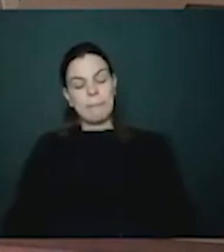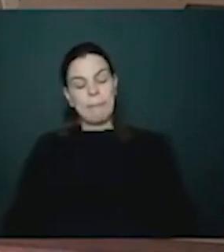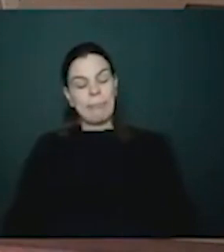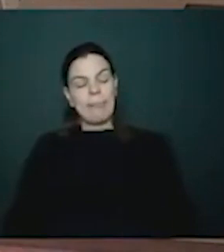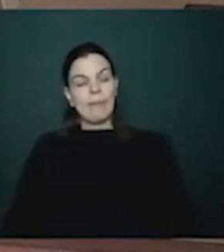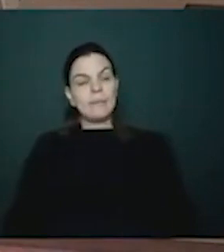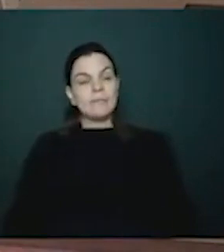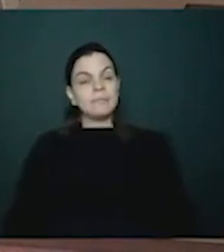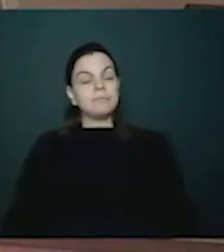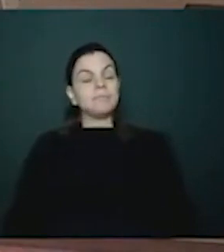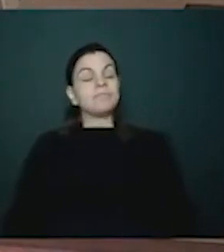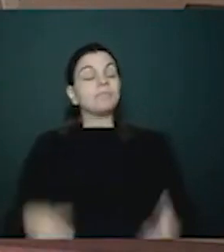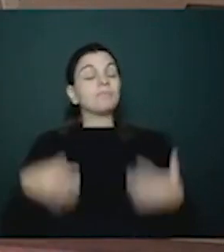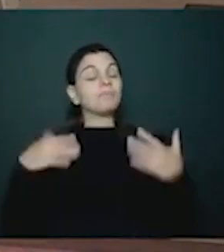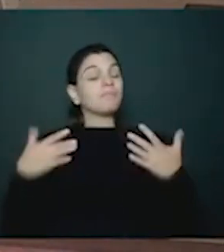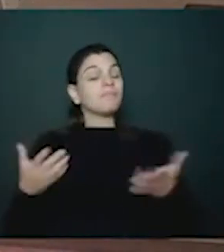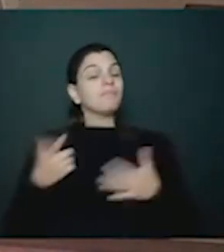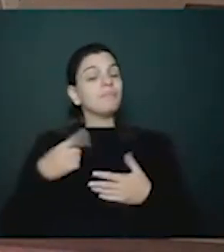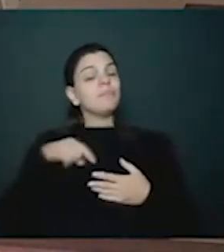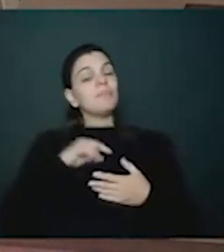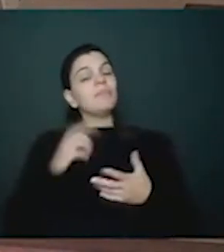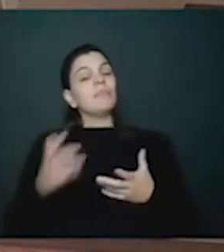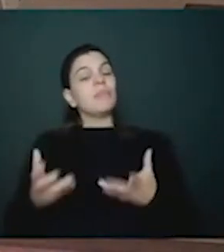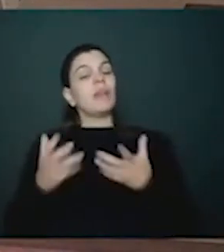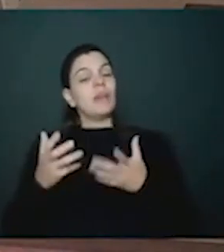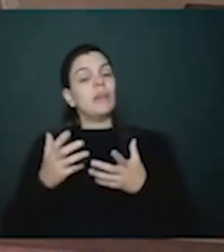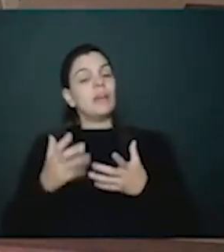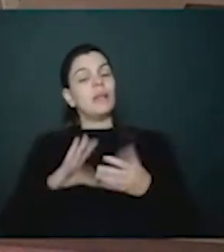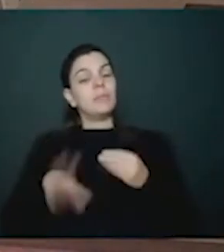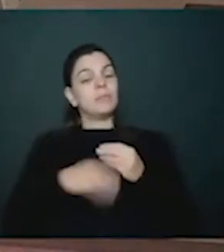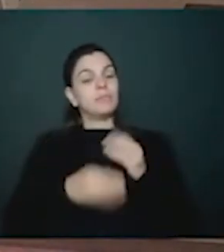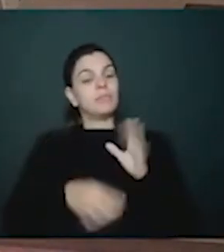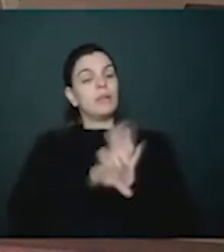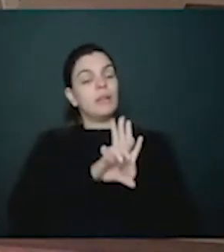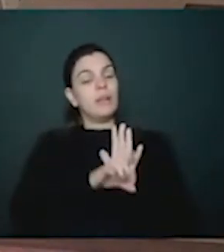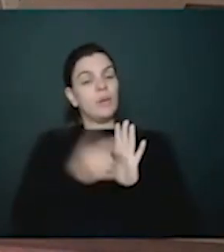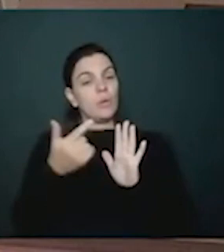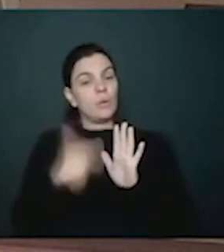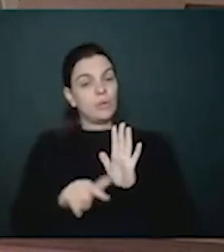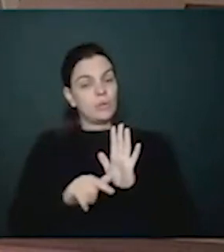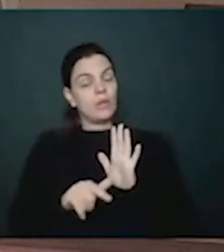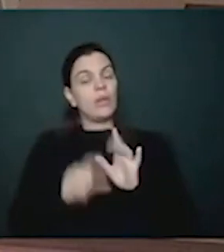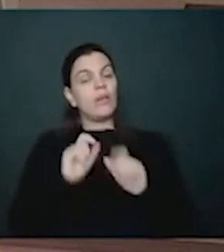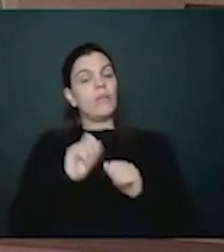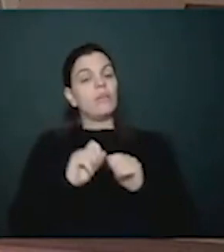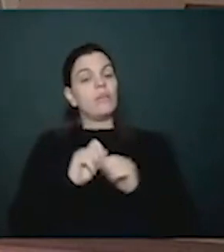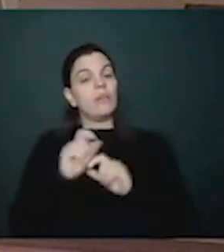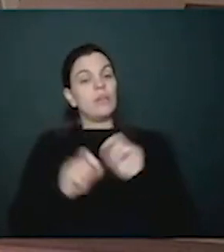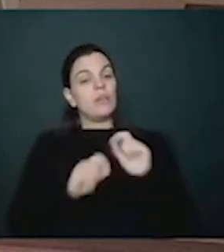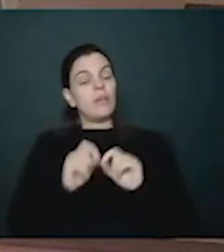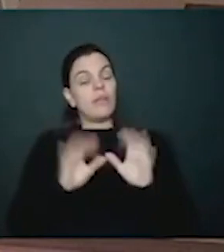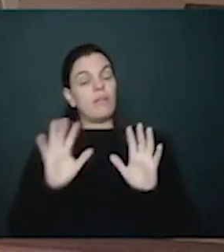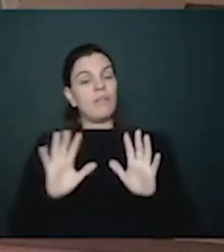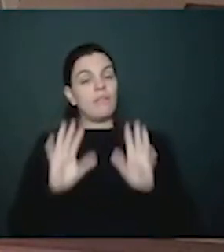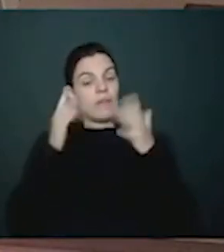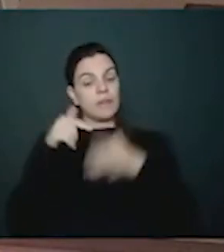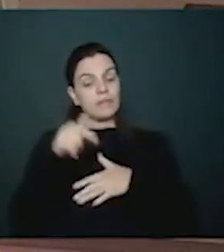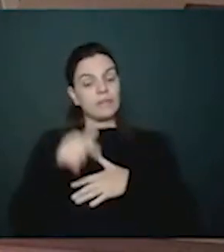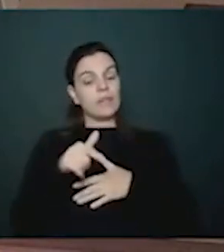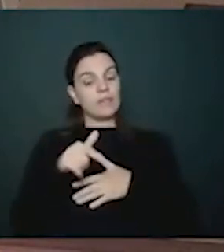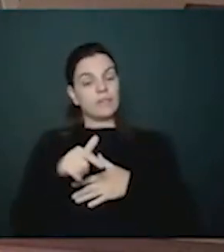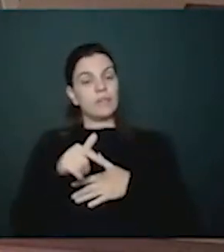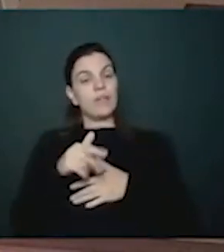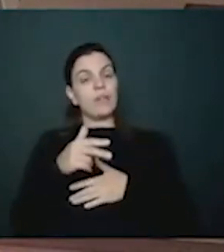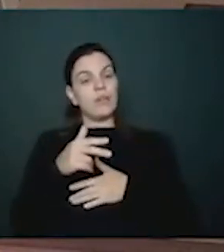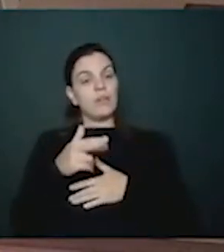queremos incluir mais essa lei para que a festa do padroeiro da paróquia Senhor Bom Jesus do Portão